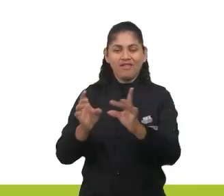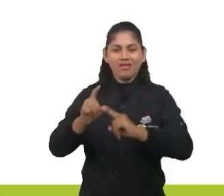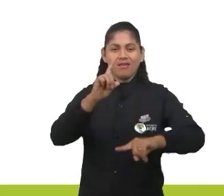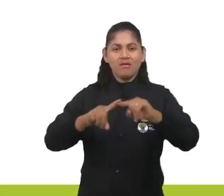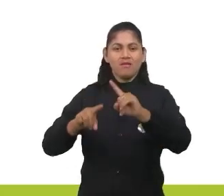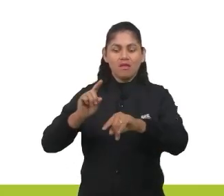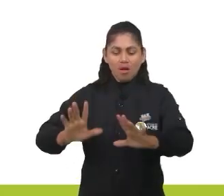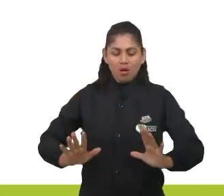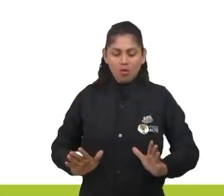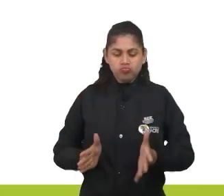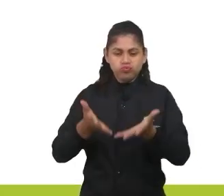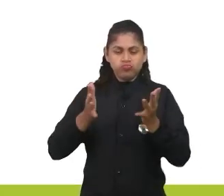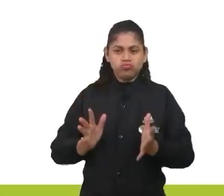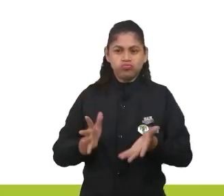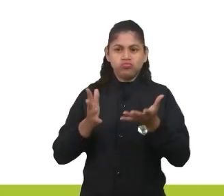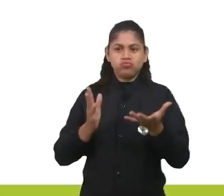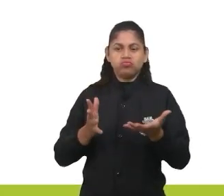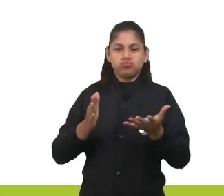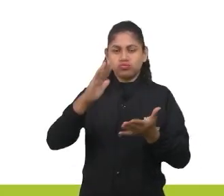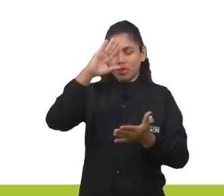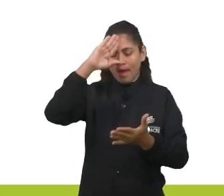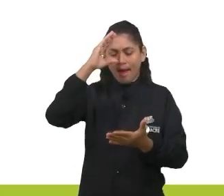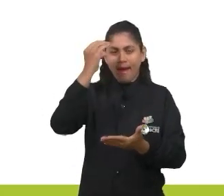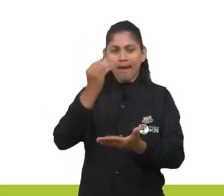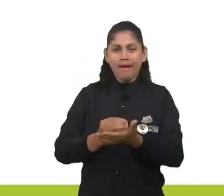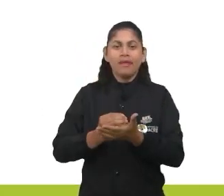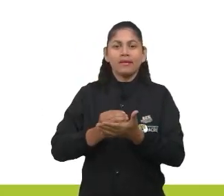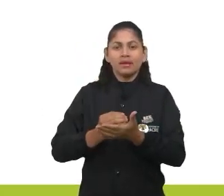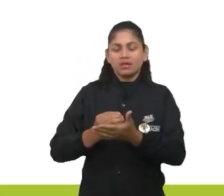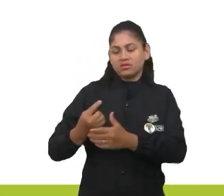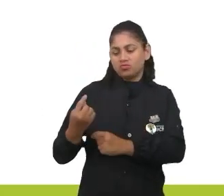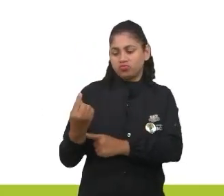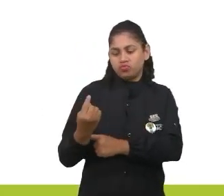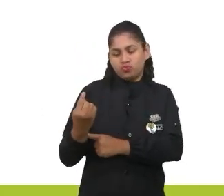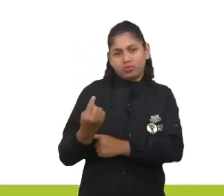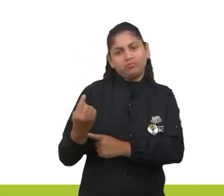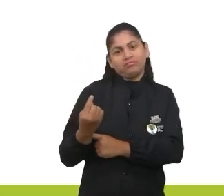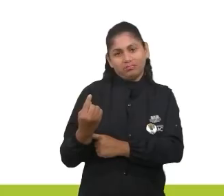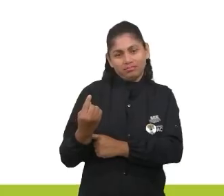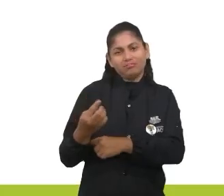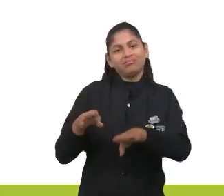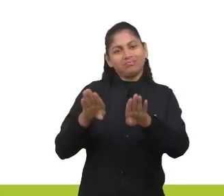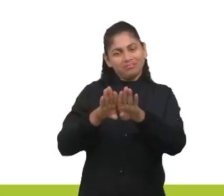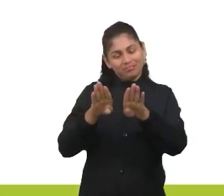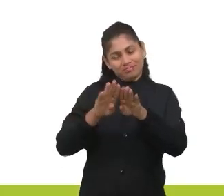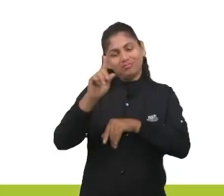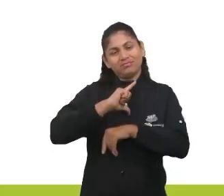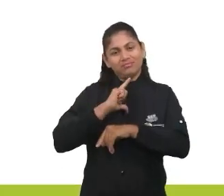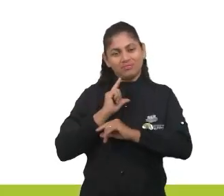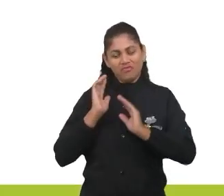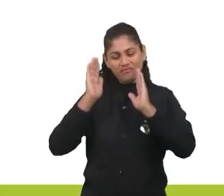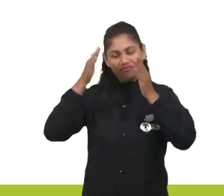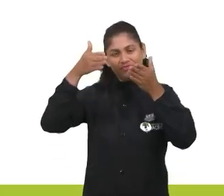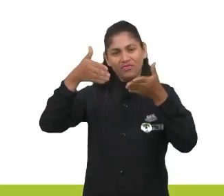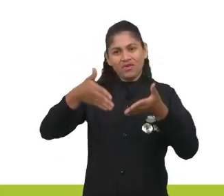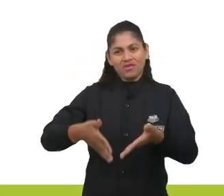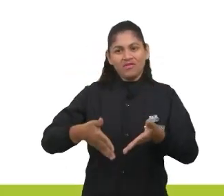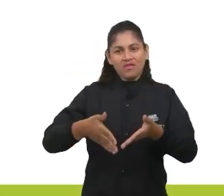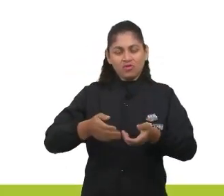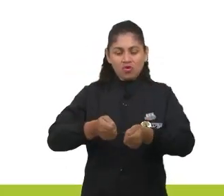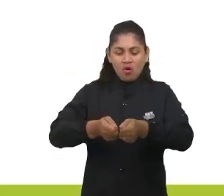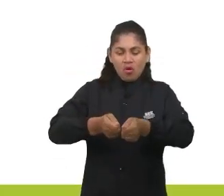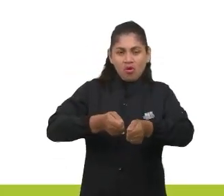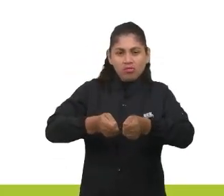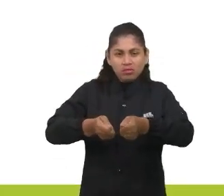crença na liberdade individual, também visa manter os consumidores no conformismo. Hoje nós